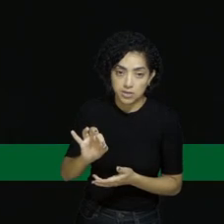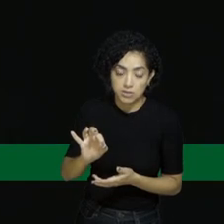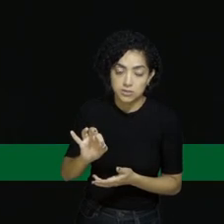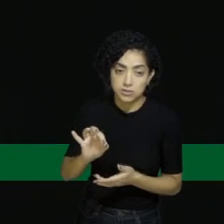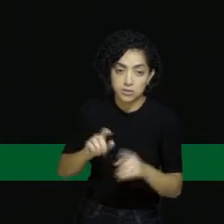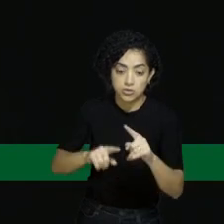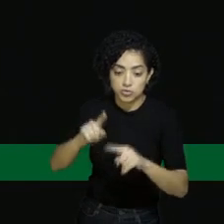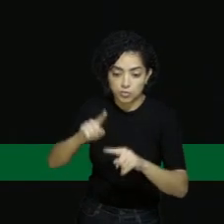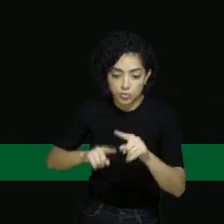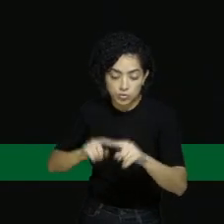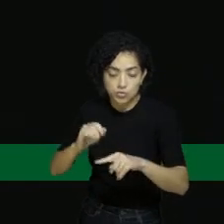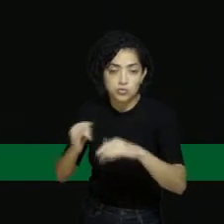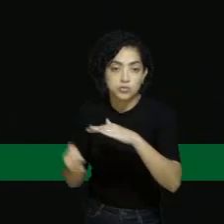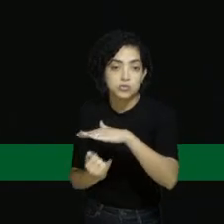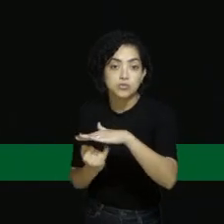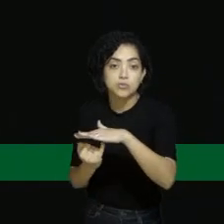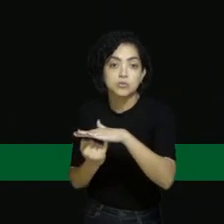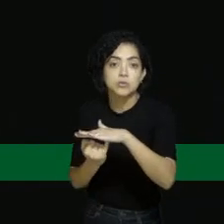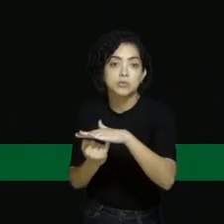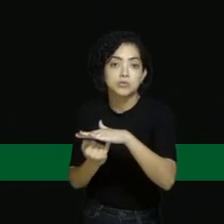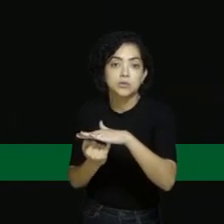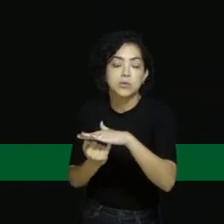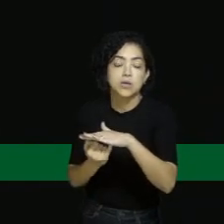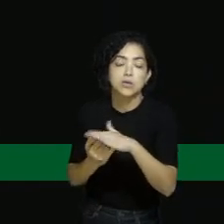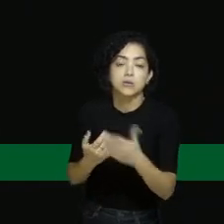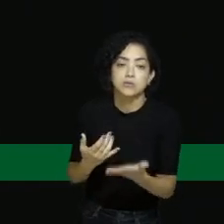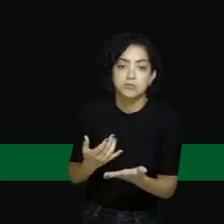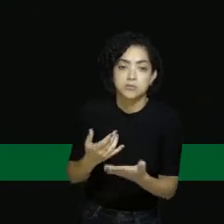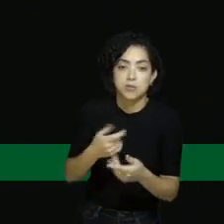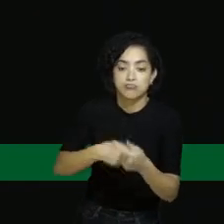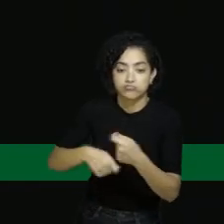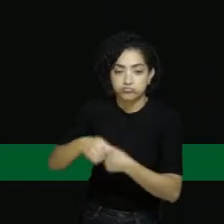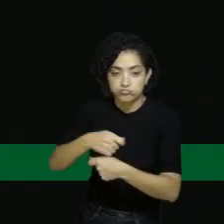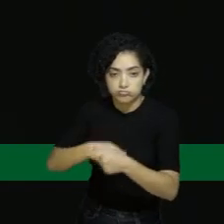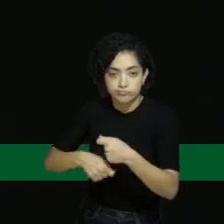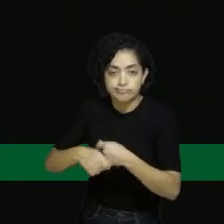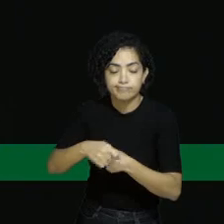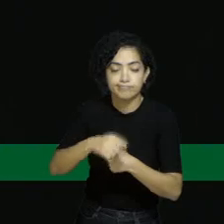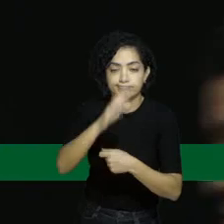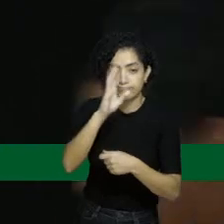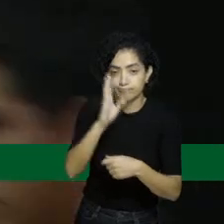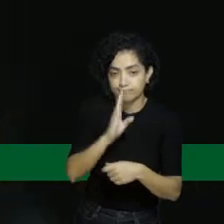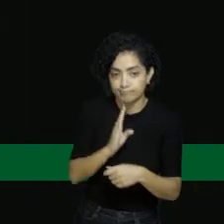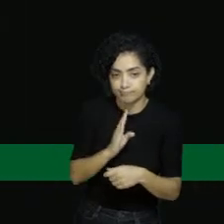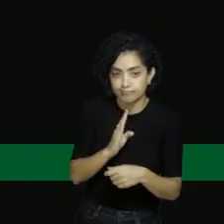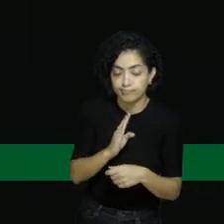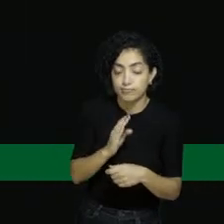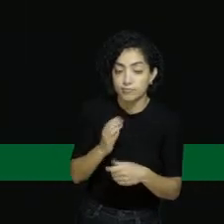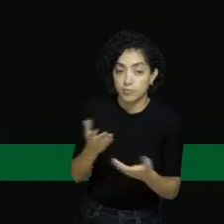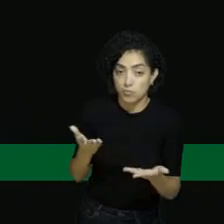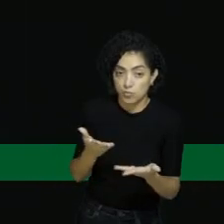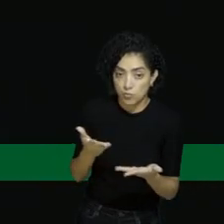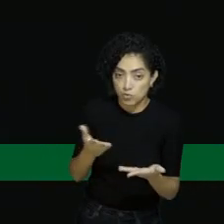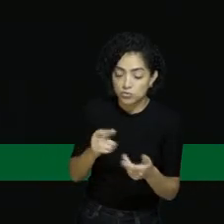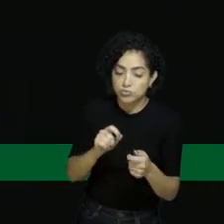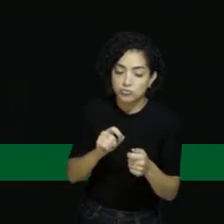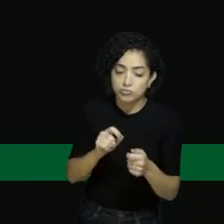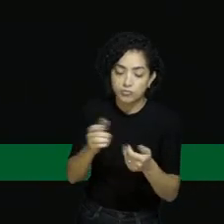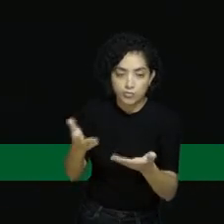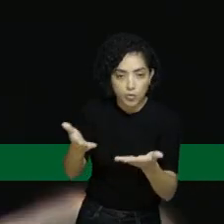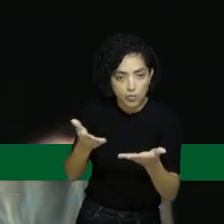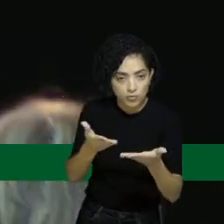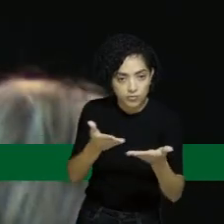produtos industrializados consumidos a nível de Brasil. Faço aqui um convite aos